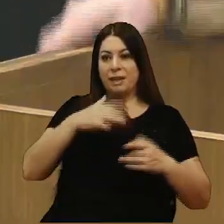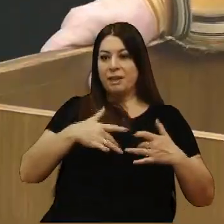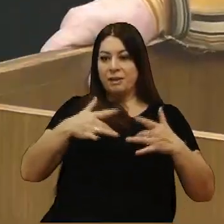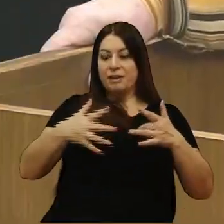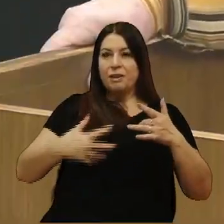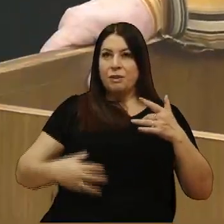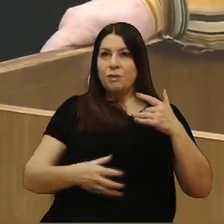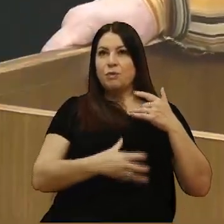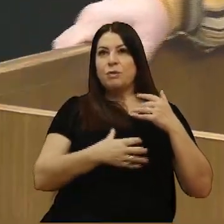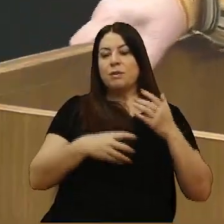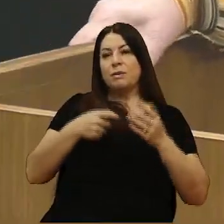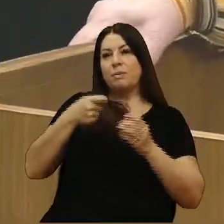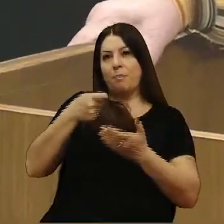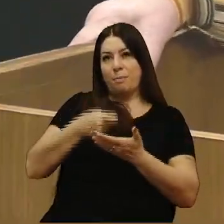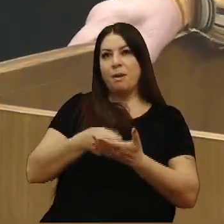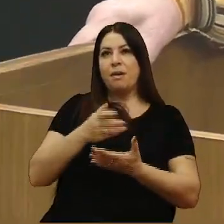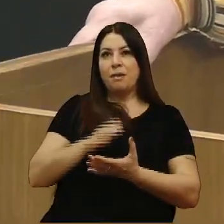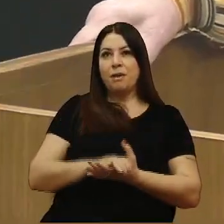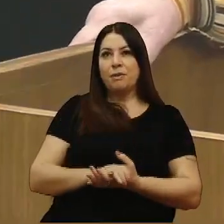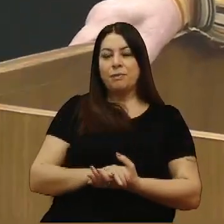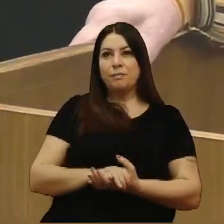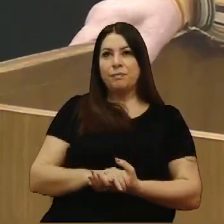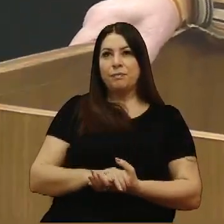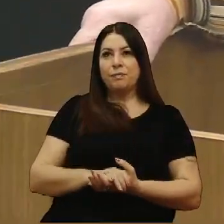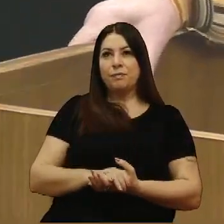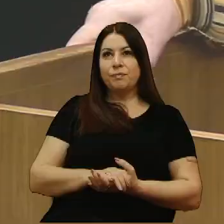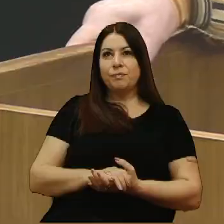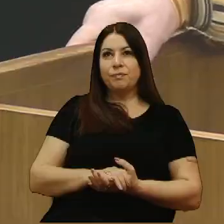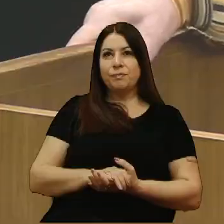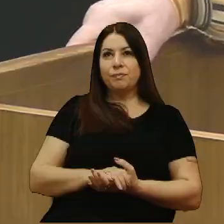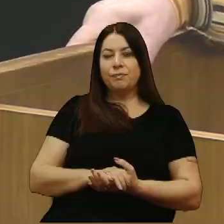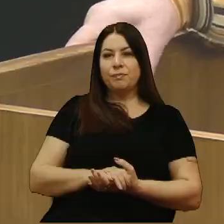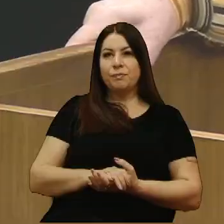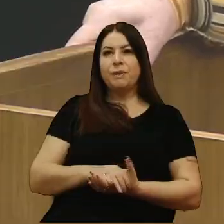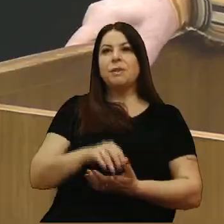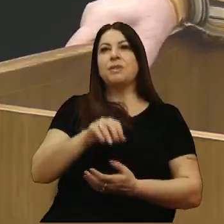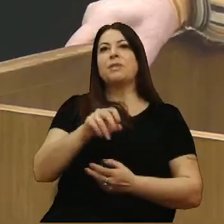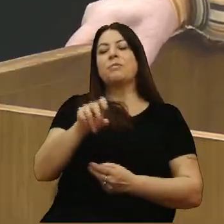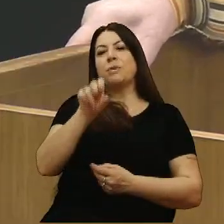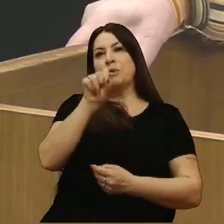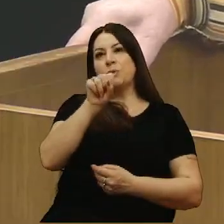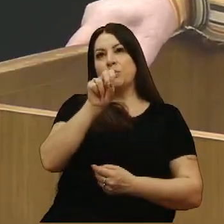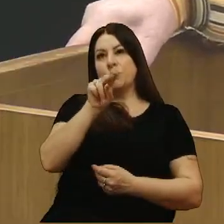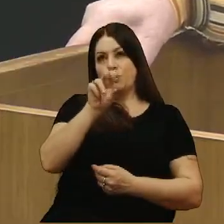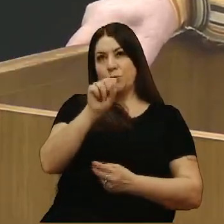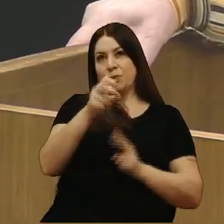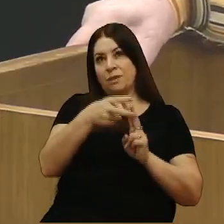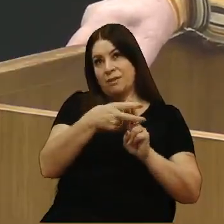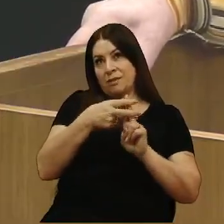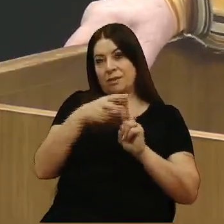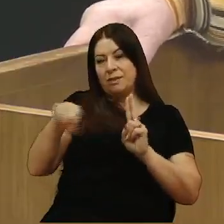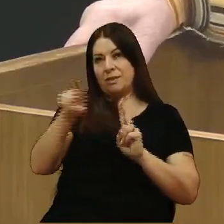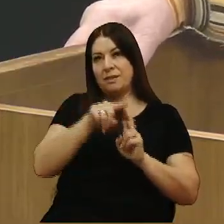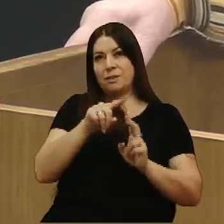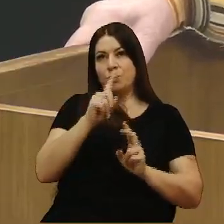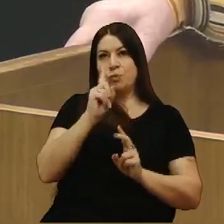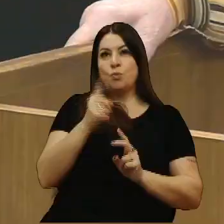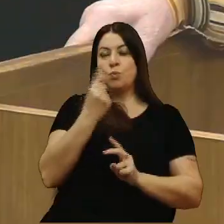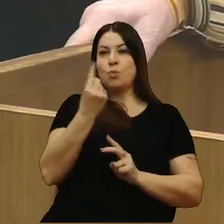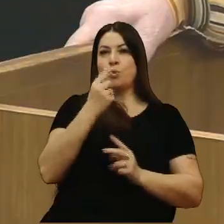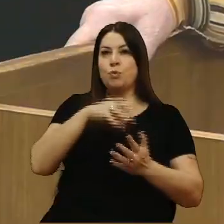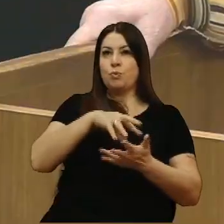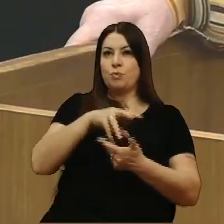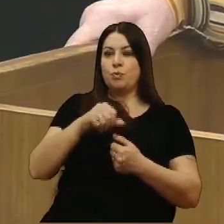são custeados pelo sistema SUS. Isso é único no mundo, gente. Nós